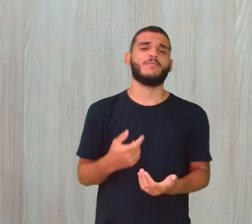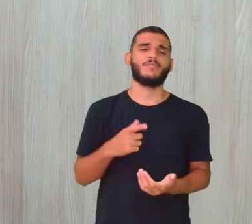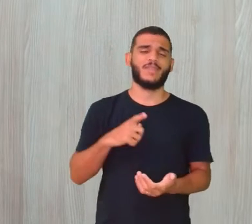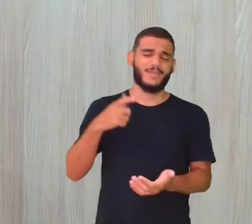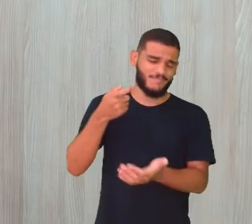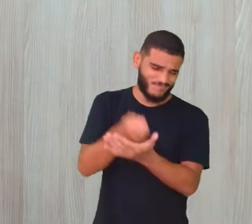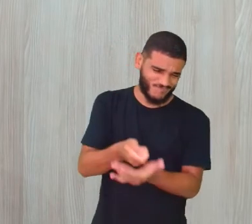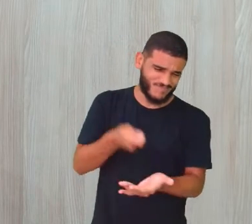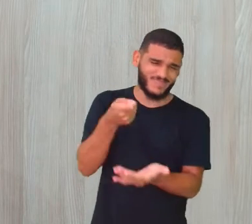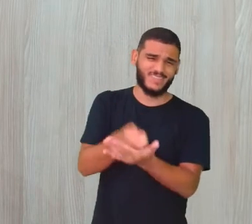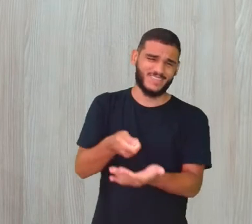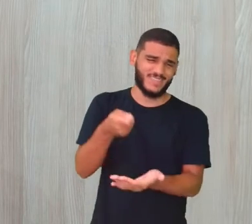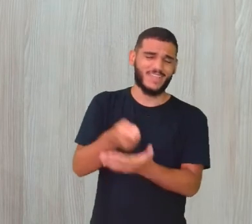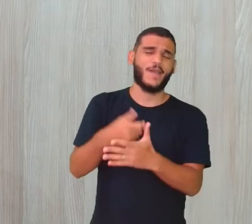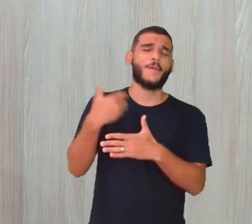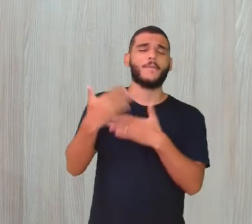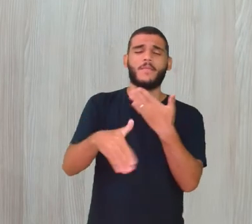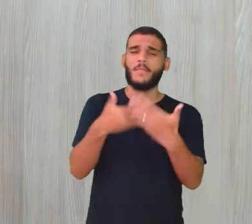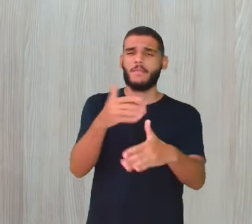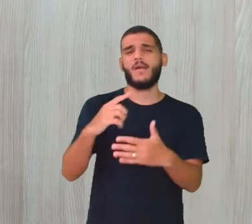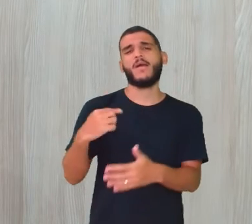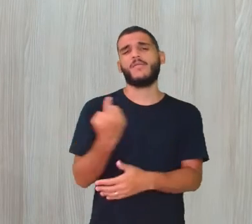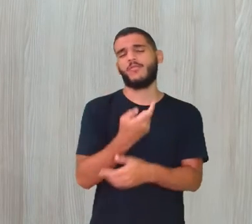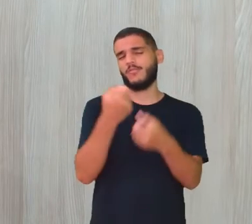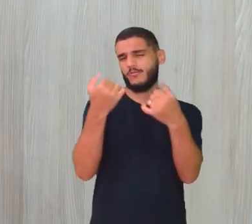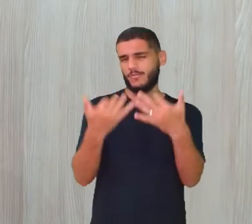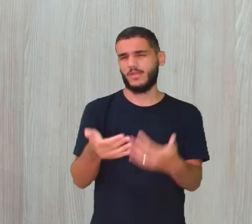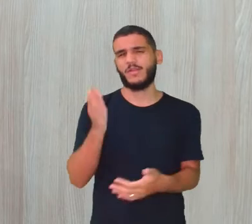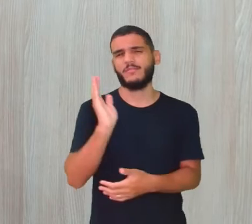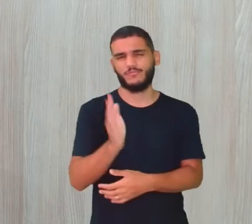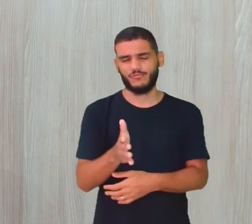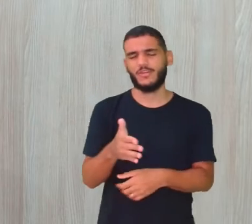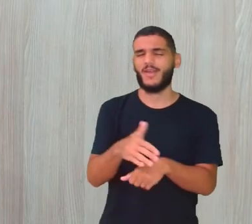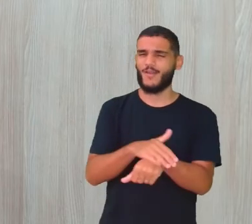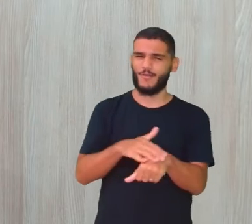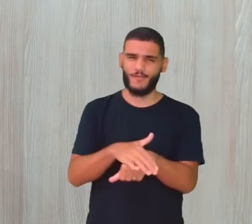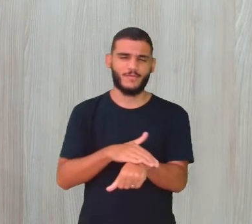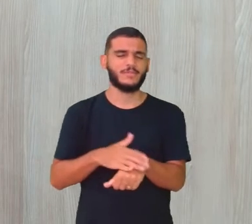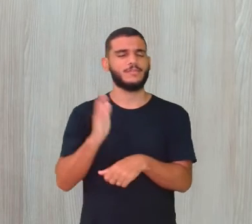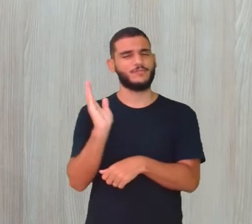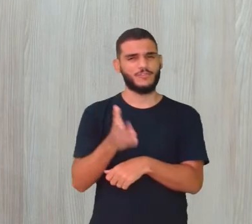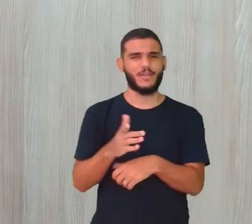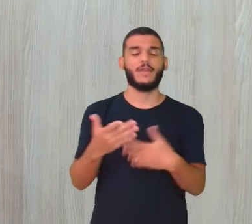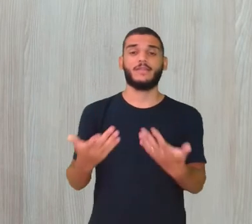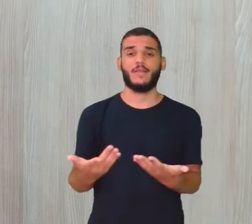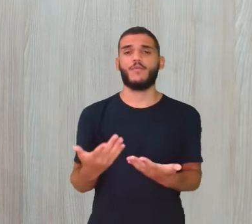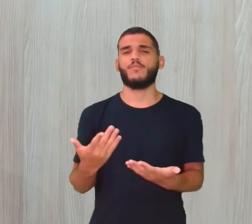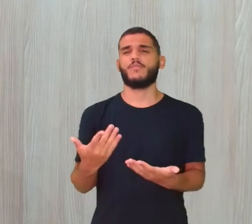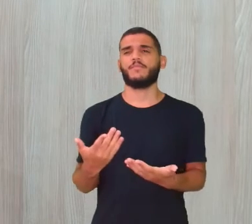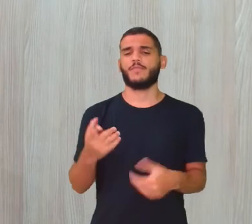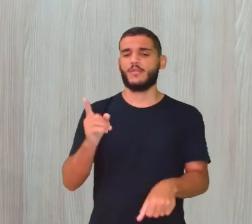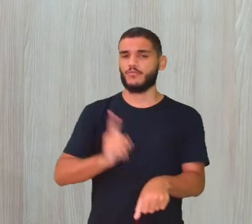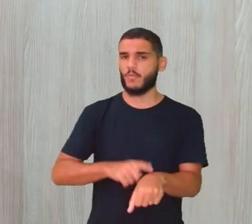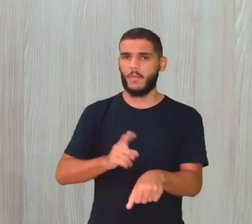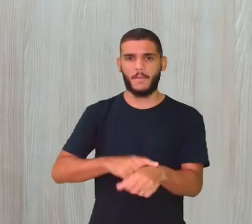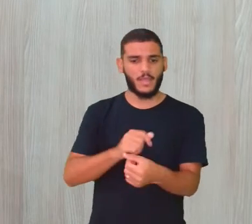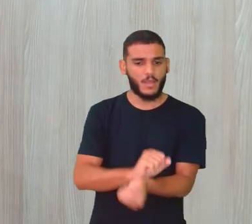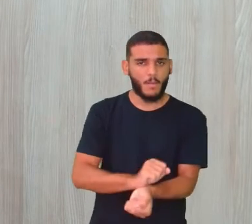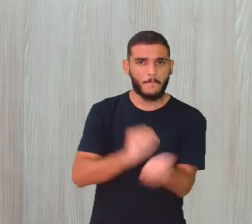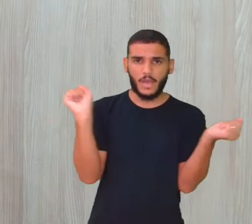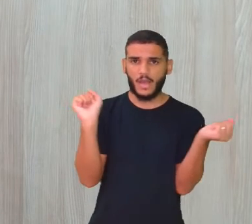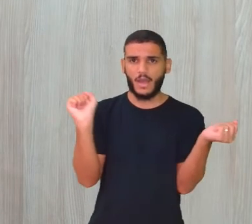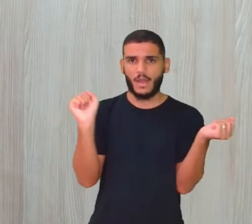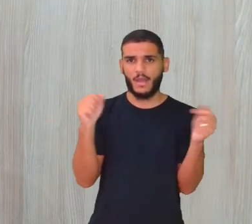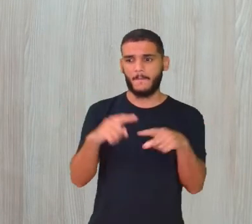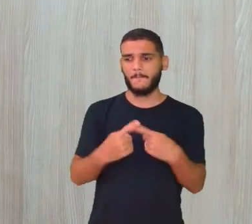processo todo que a gente trabalhou aqui, a gente conversa sobre isso. De repente, eles são libertos sem